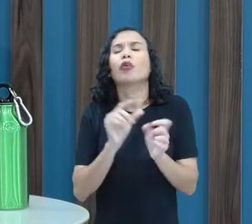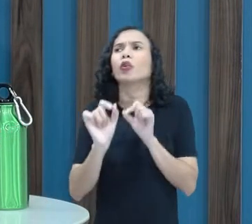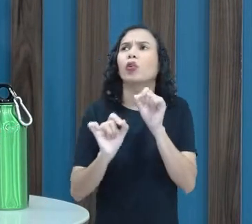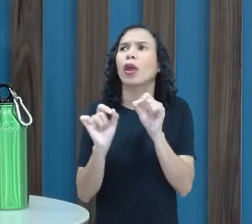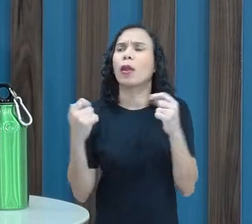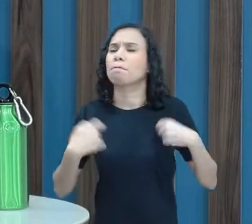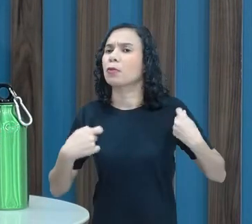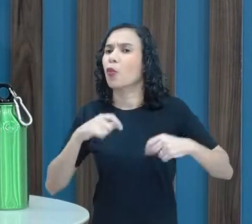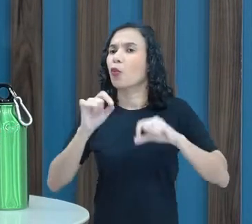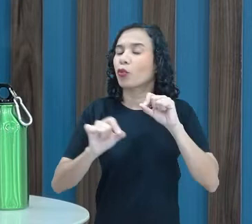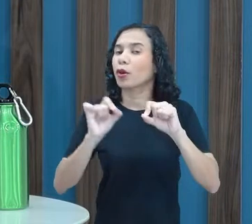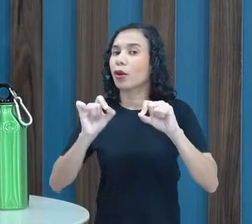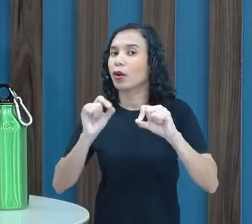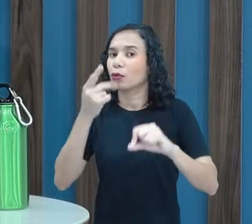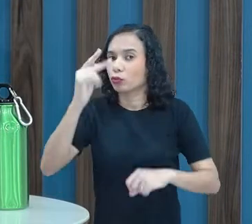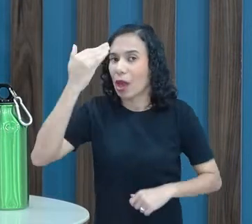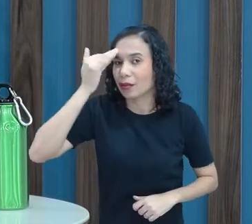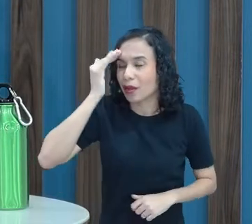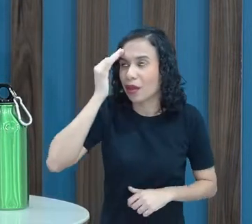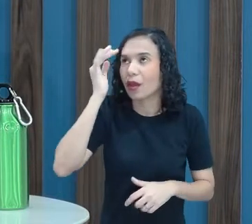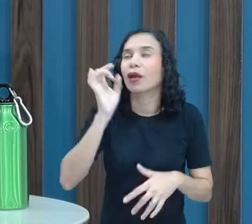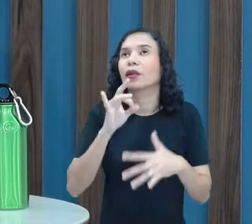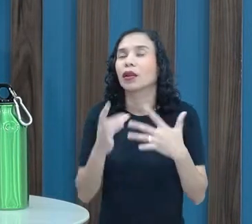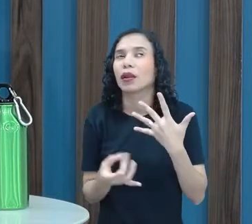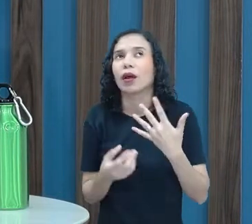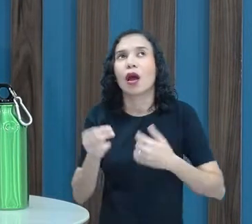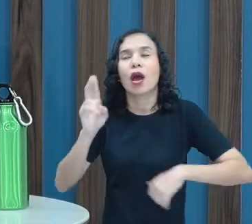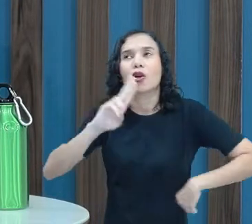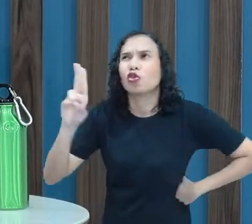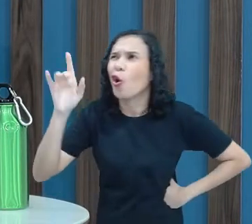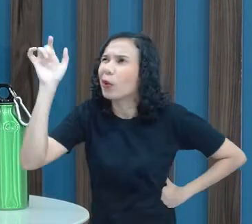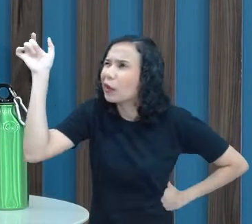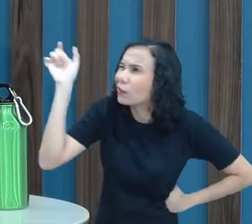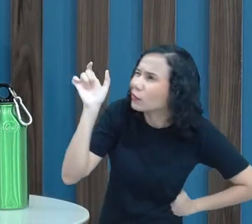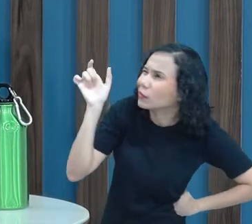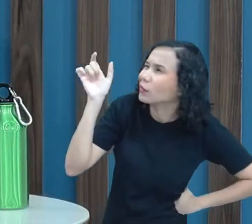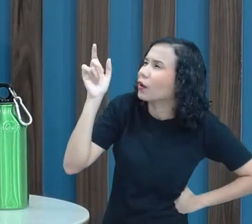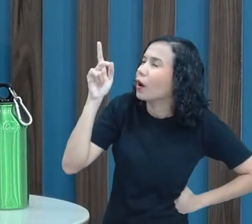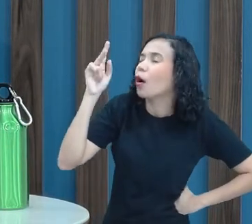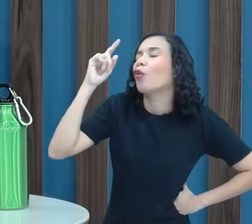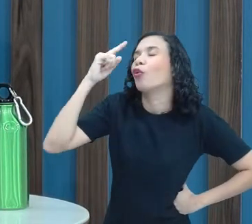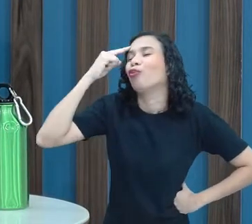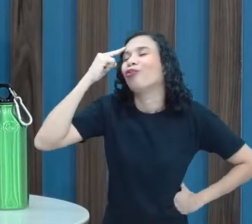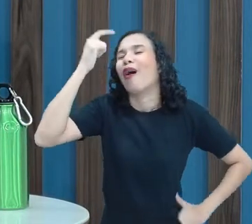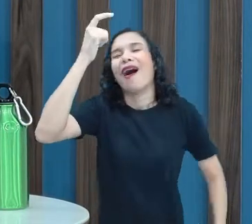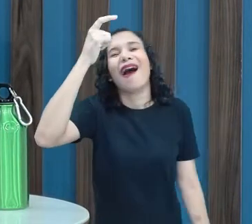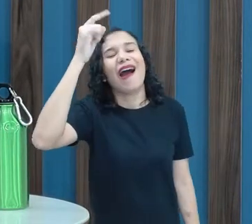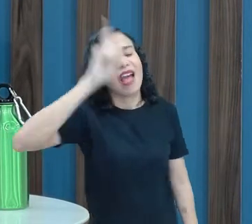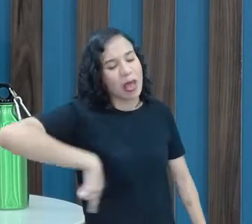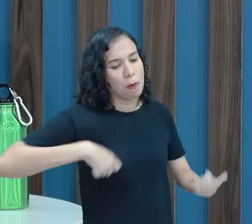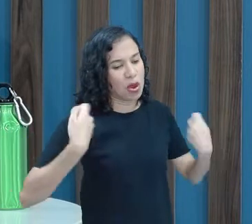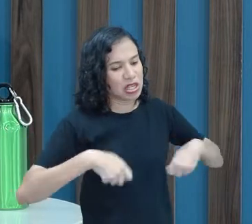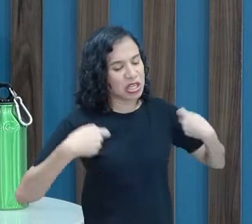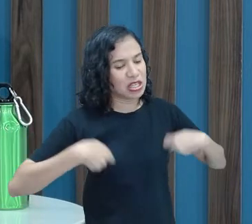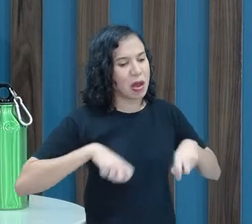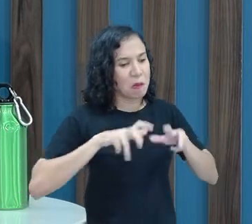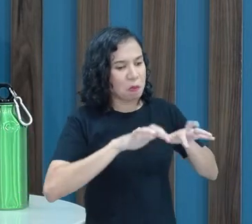preciso fazer? E aí você vai entendendo, você vai lembrando, aquele nome que a professora Carol disse, tá aqui, ó, é isso que